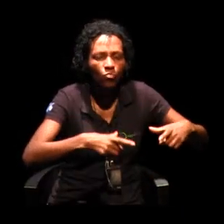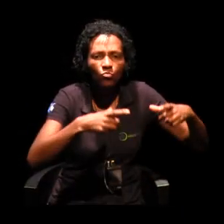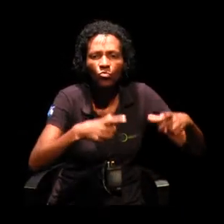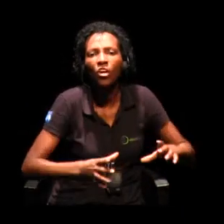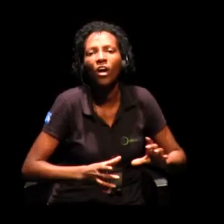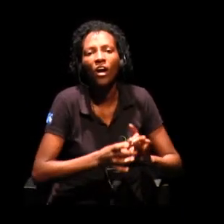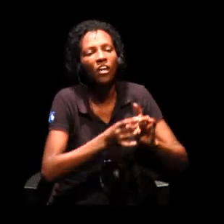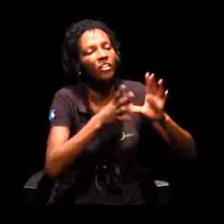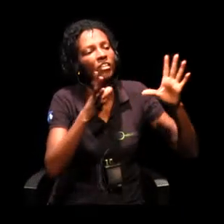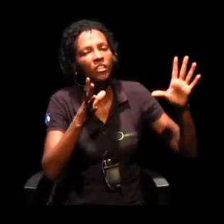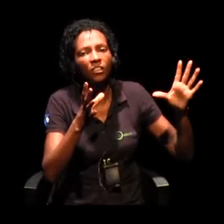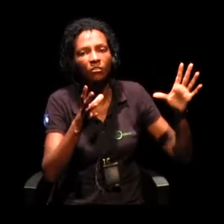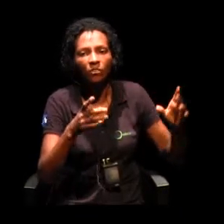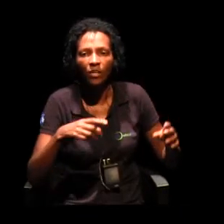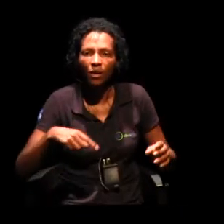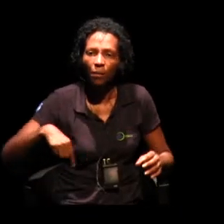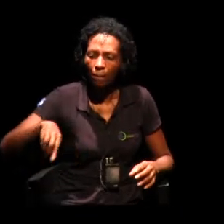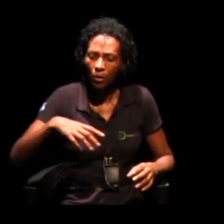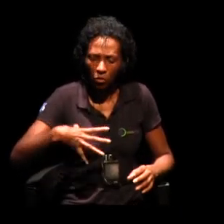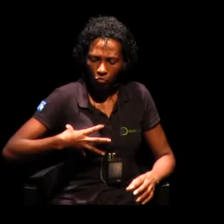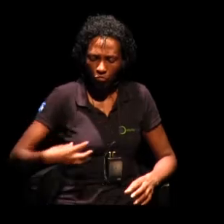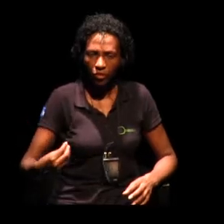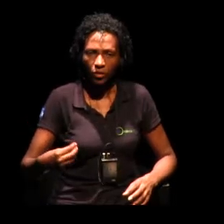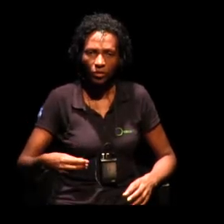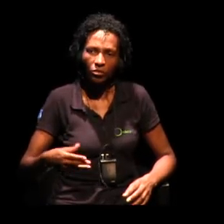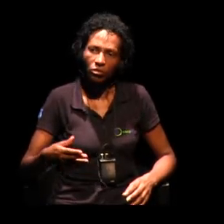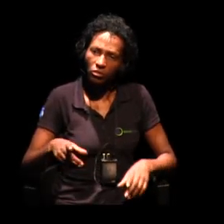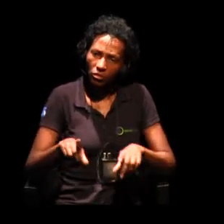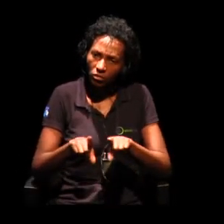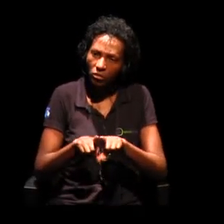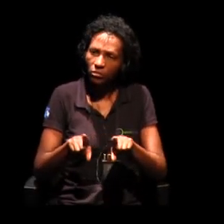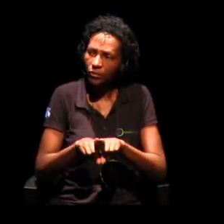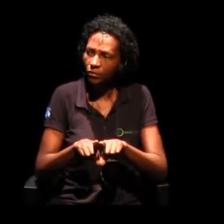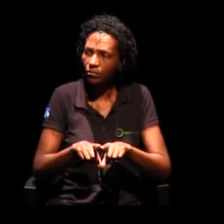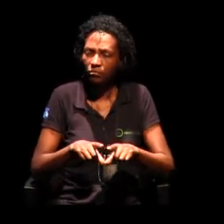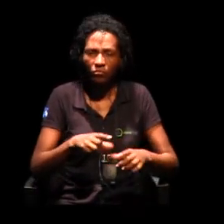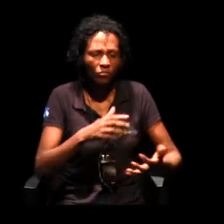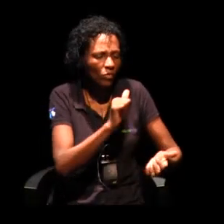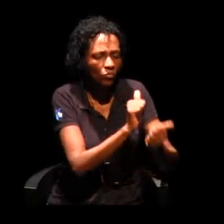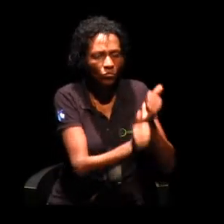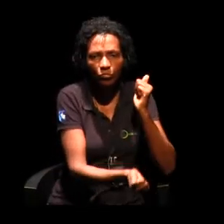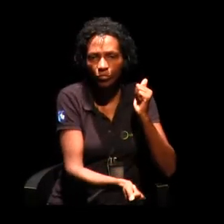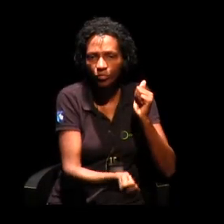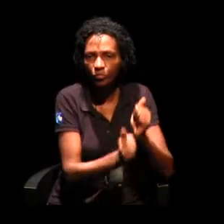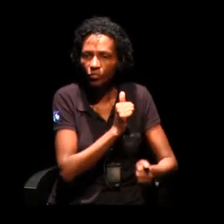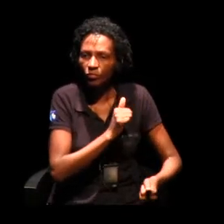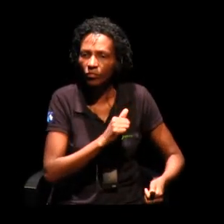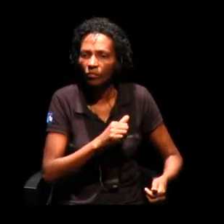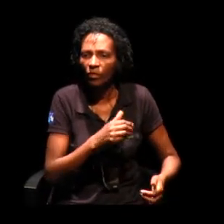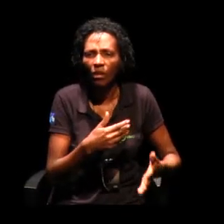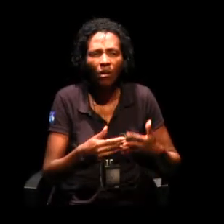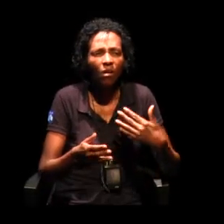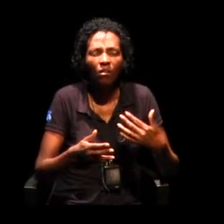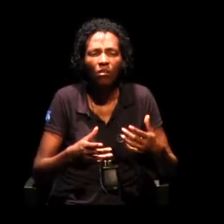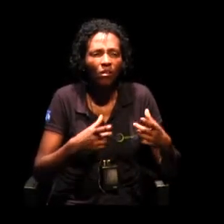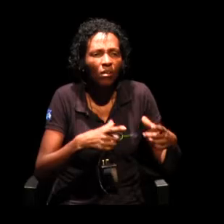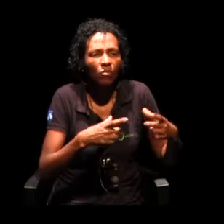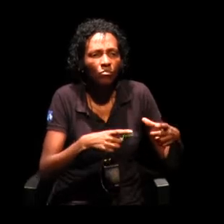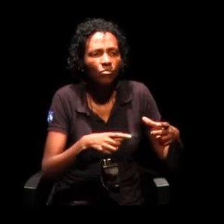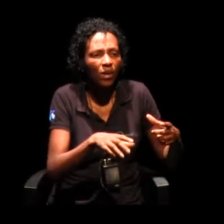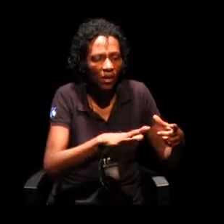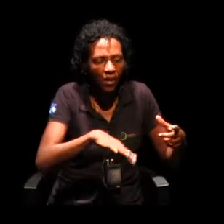eles queriam campos abertos para os seus filhos, também talvez um campo de